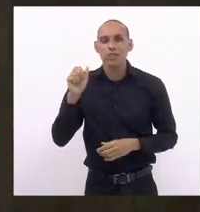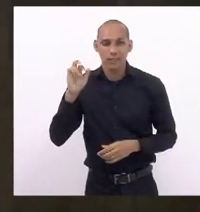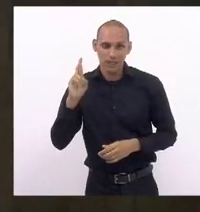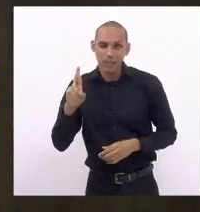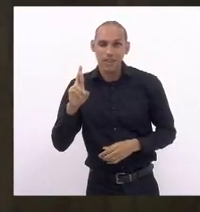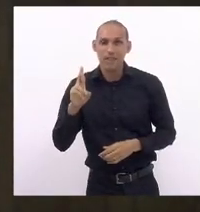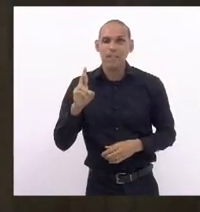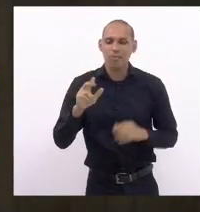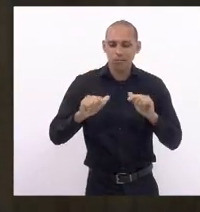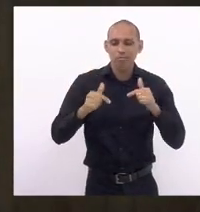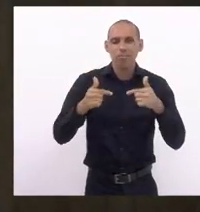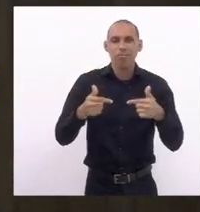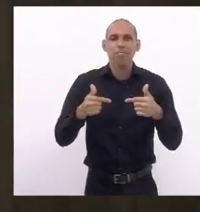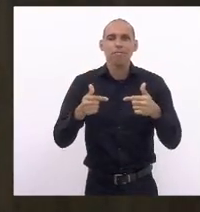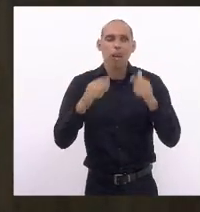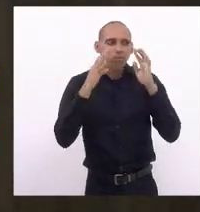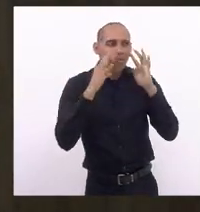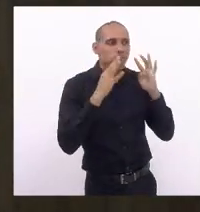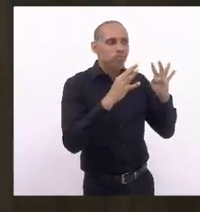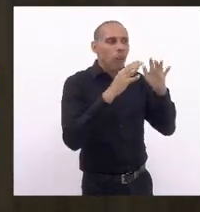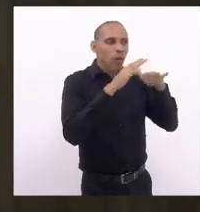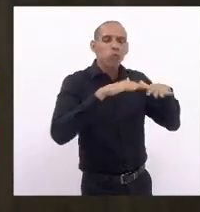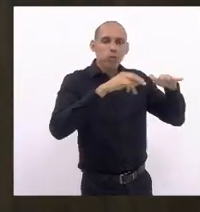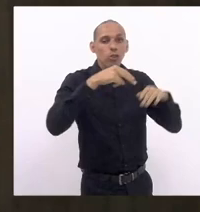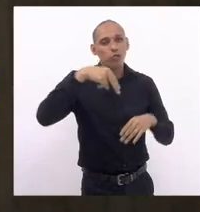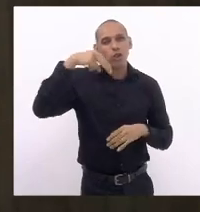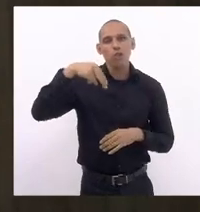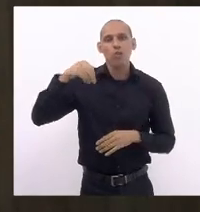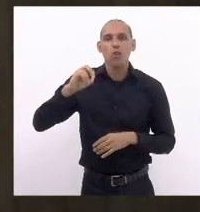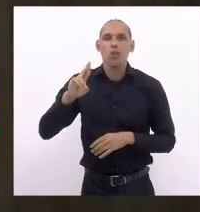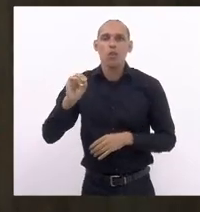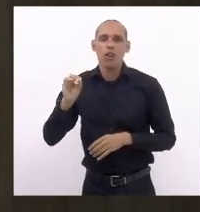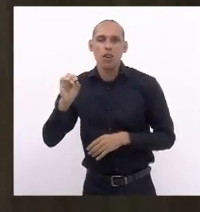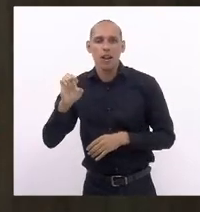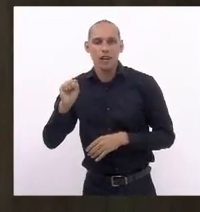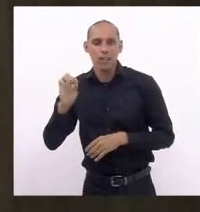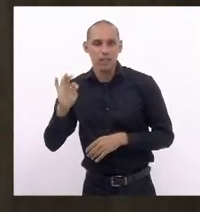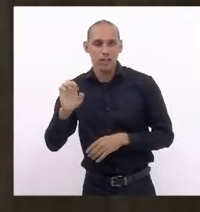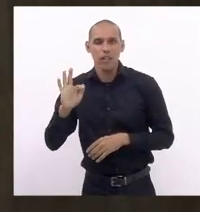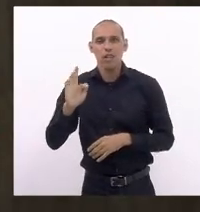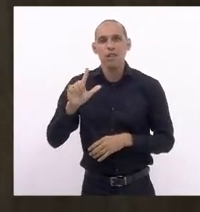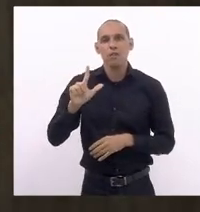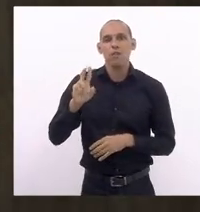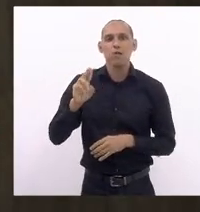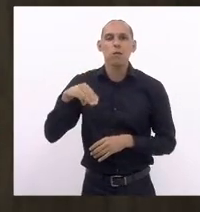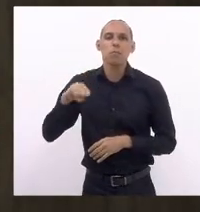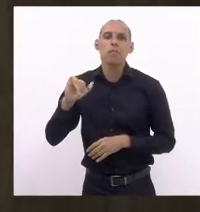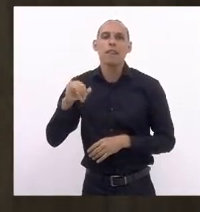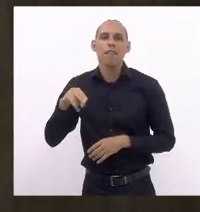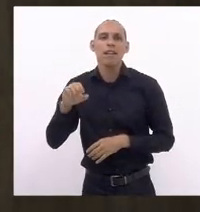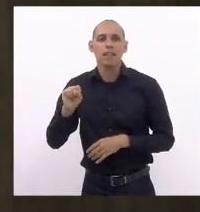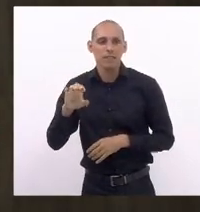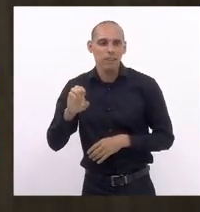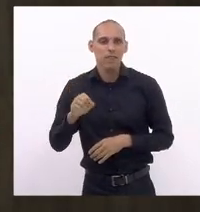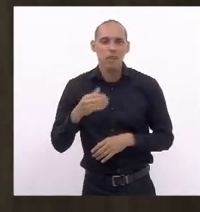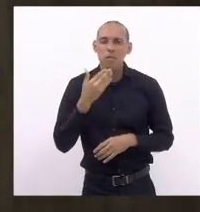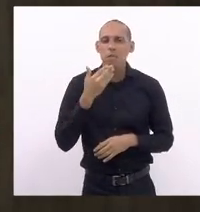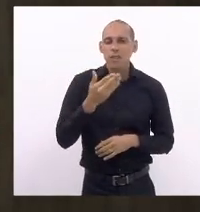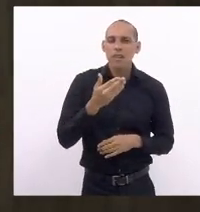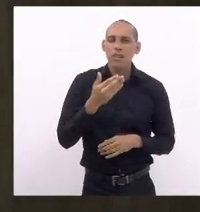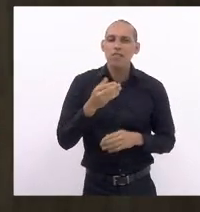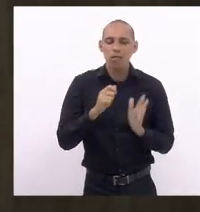pela atenção com o Norte e Noroeste Fluminense, e pedir coautoria, deputado Jair, pedir a coautoria e que a mesa possa escrever a